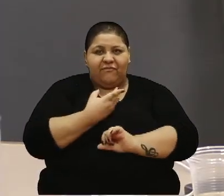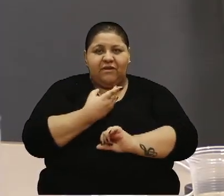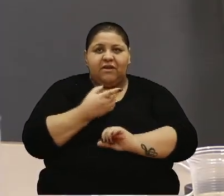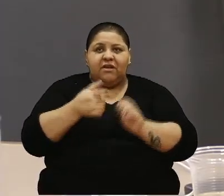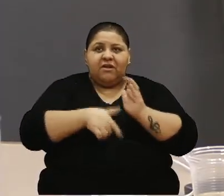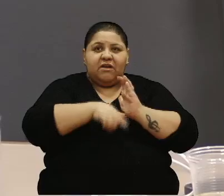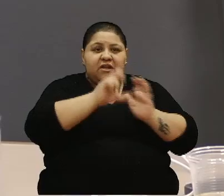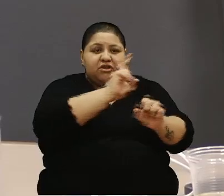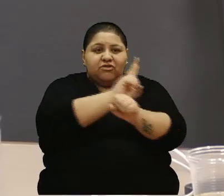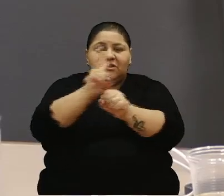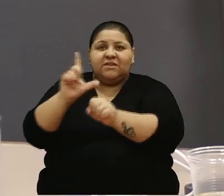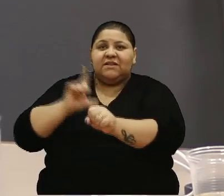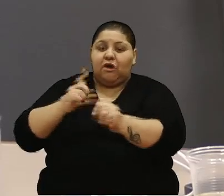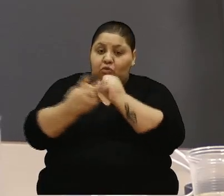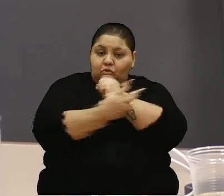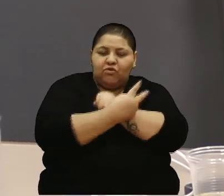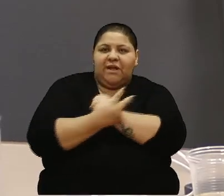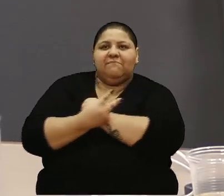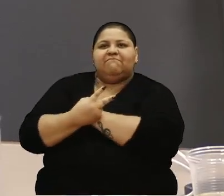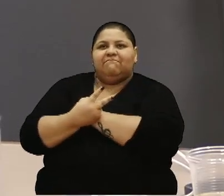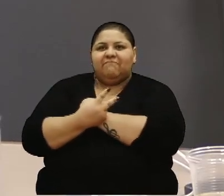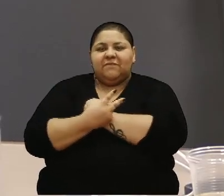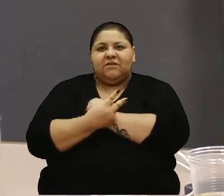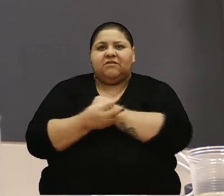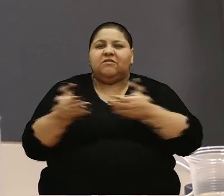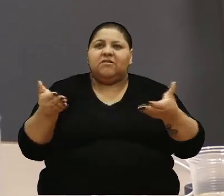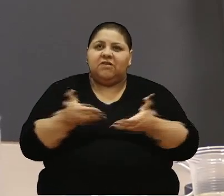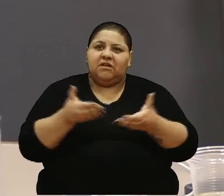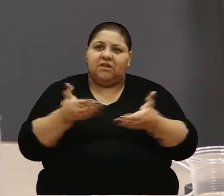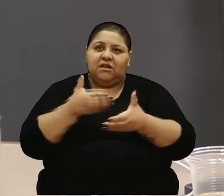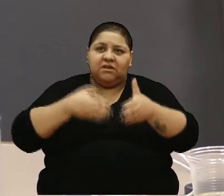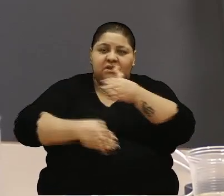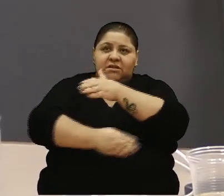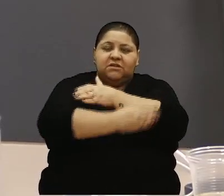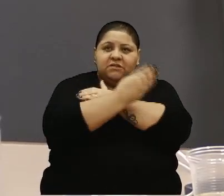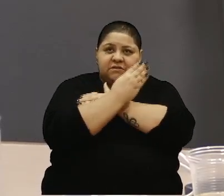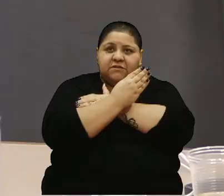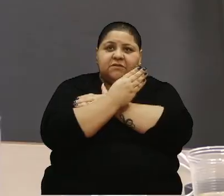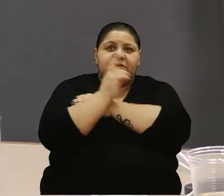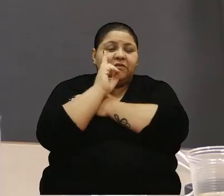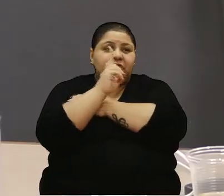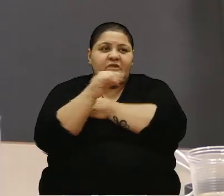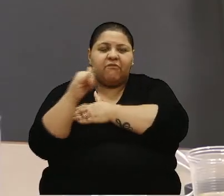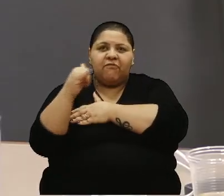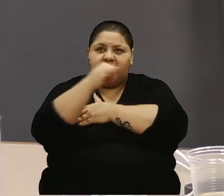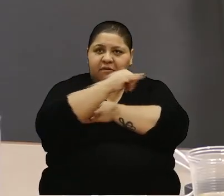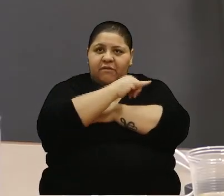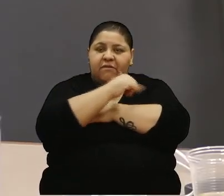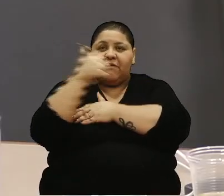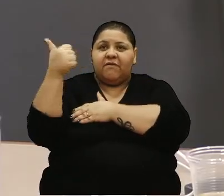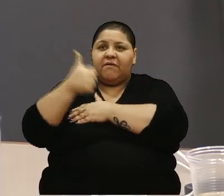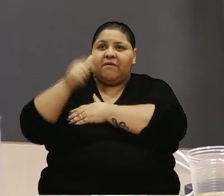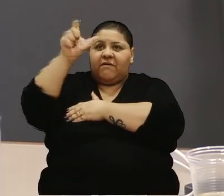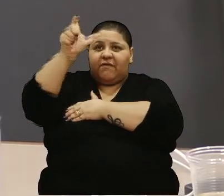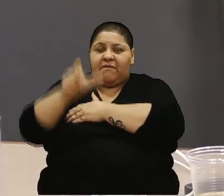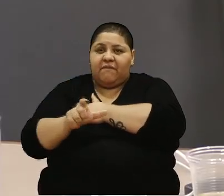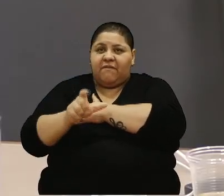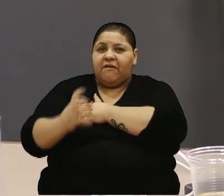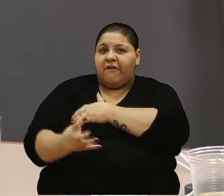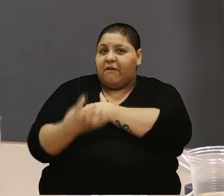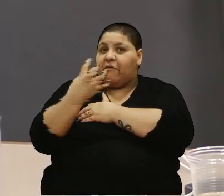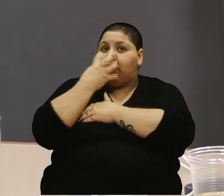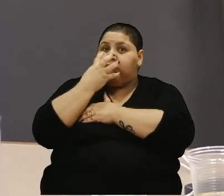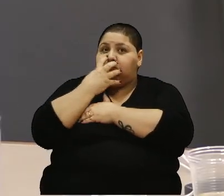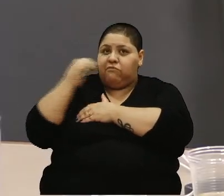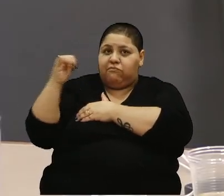cuidar do pessoal lá fora, a gente tem que cuidar de nós mesmos. Eu agora fui fazer uma viagem e vi lá no negócio do avião que dizia, né, que a primeira pessoa a colocar a máscara em caso de